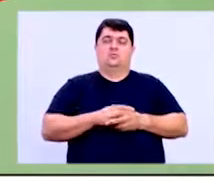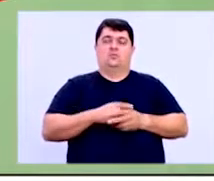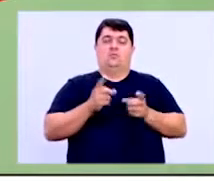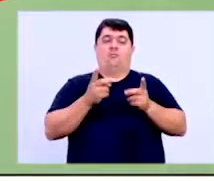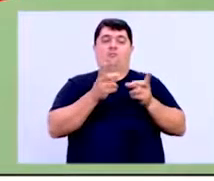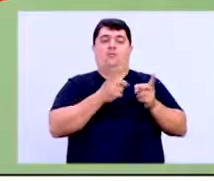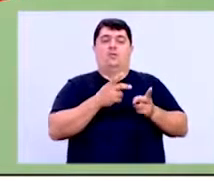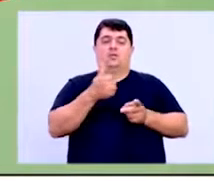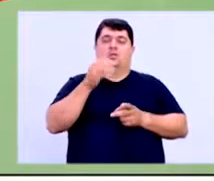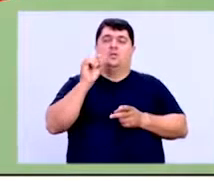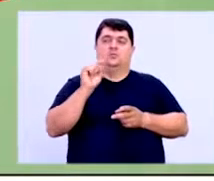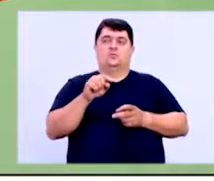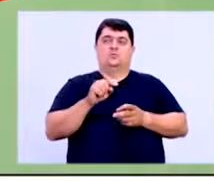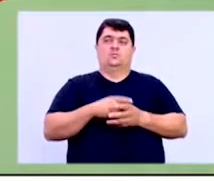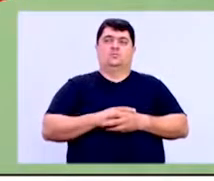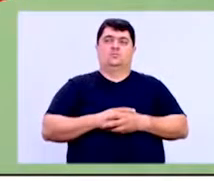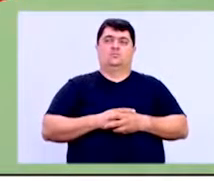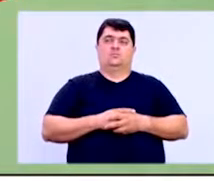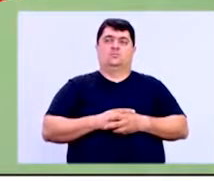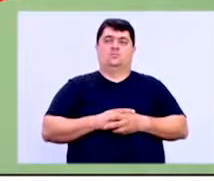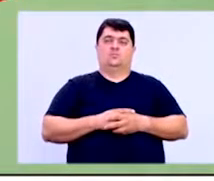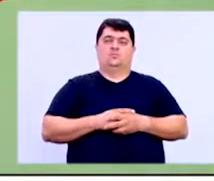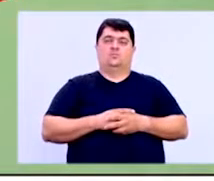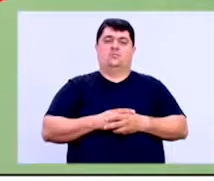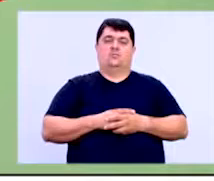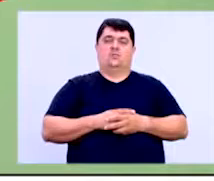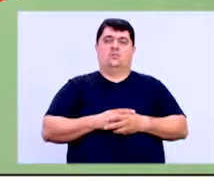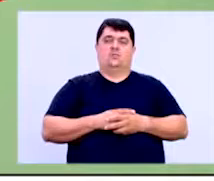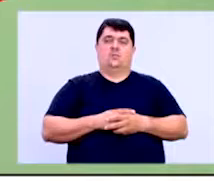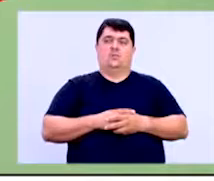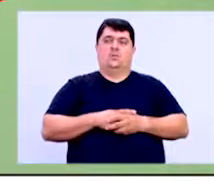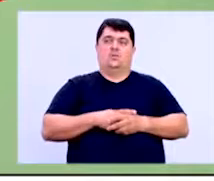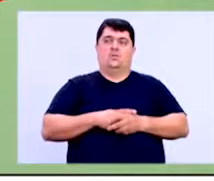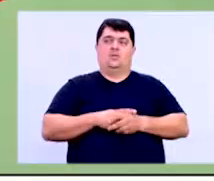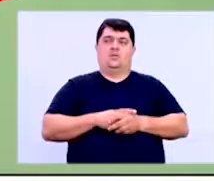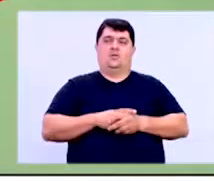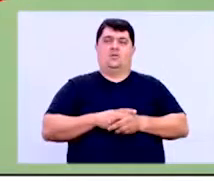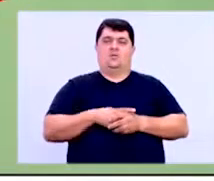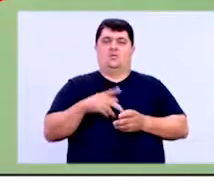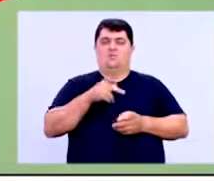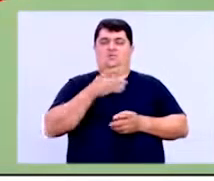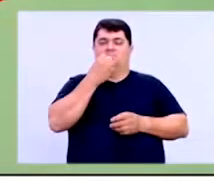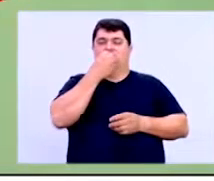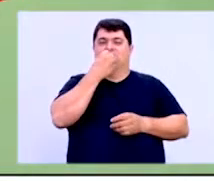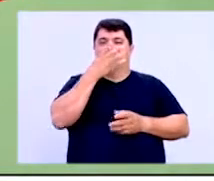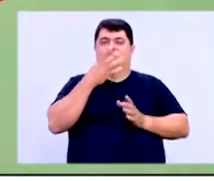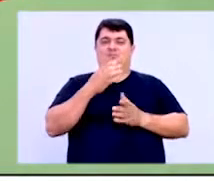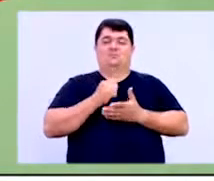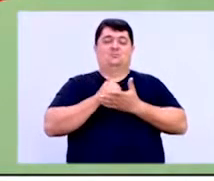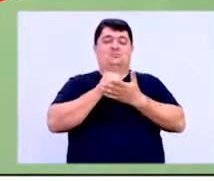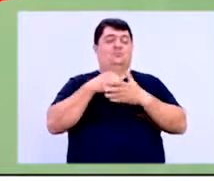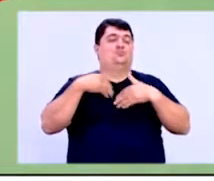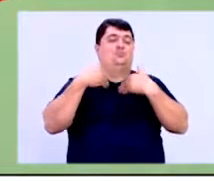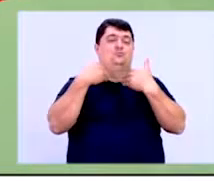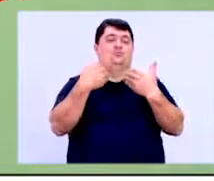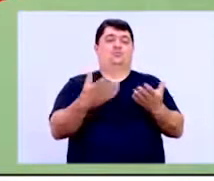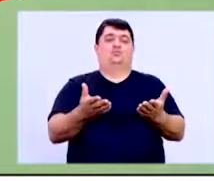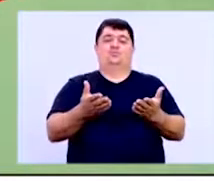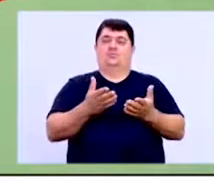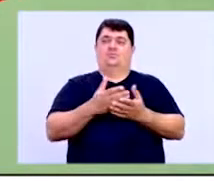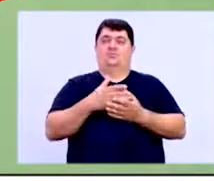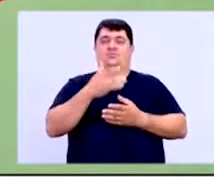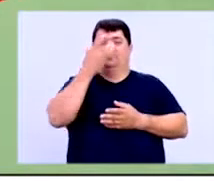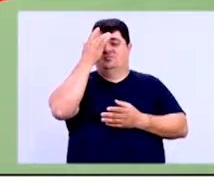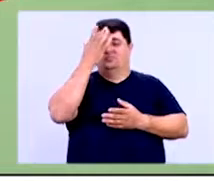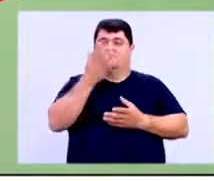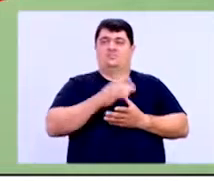venda, 10.000. Margem... Não, o professor foi muito bom comigo aqui. Ele já deu até a margem de